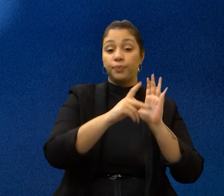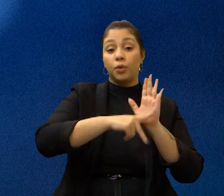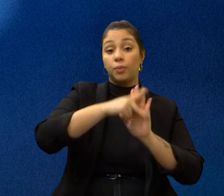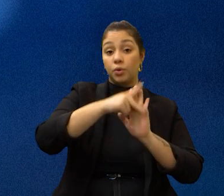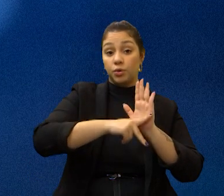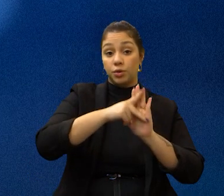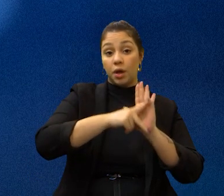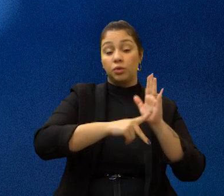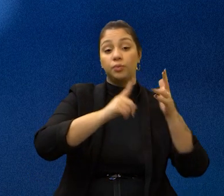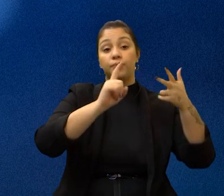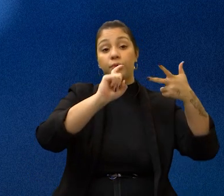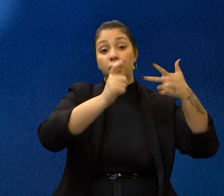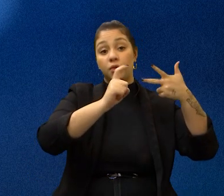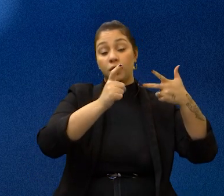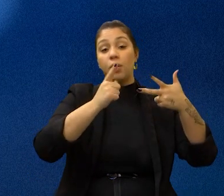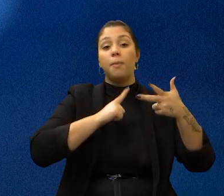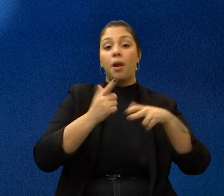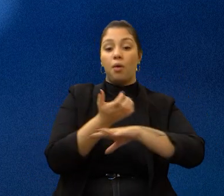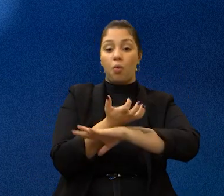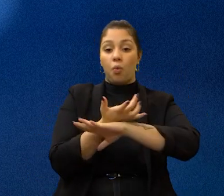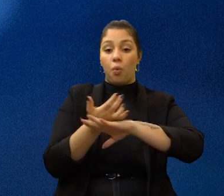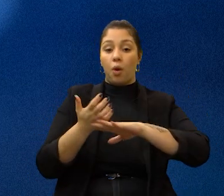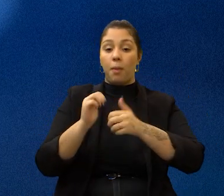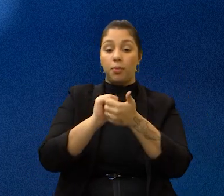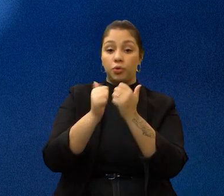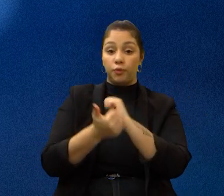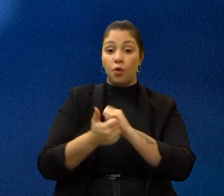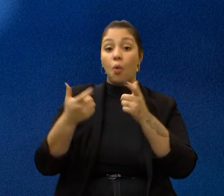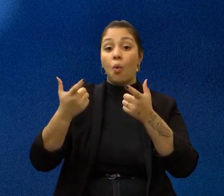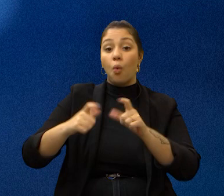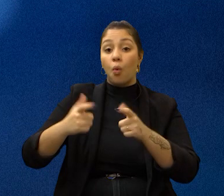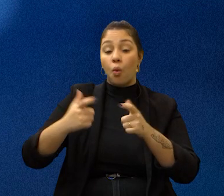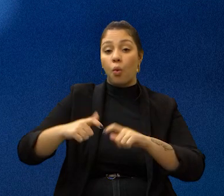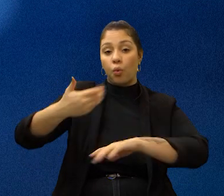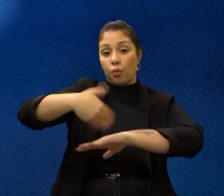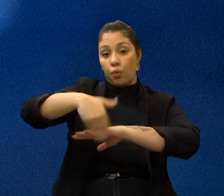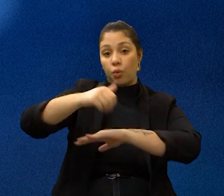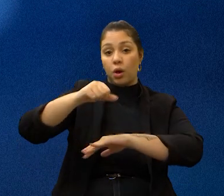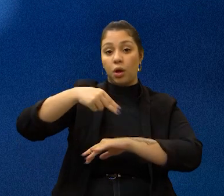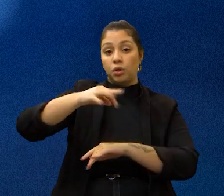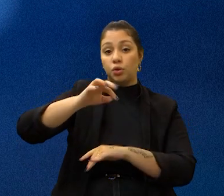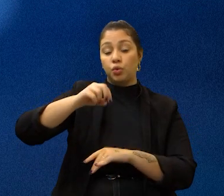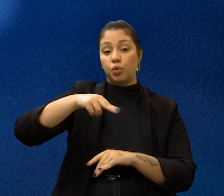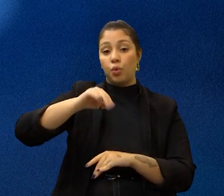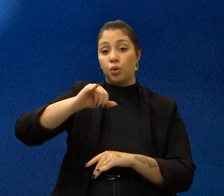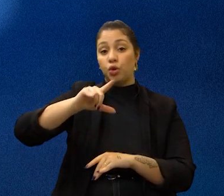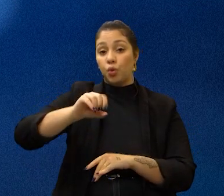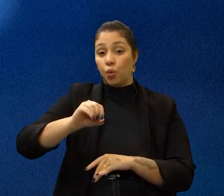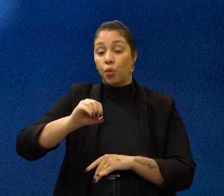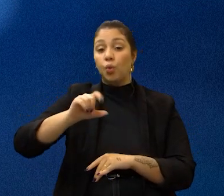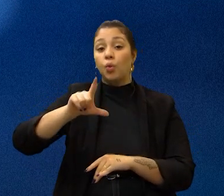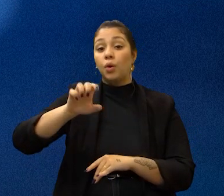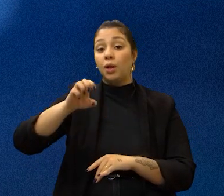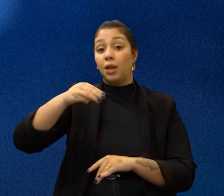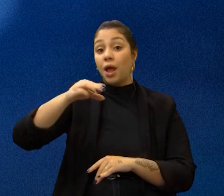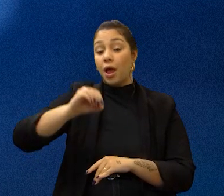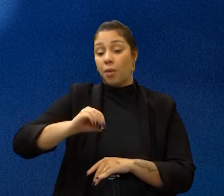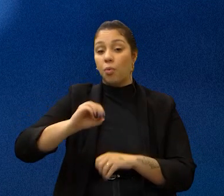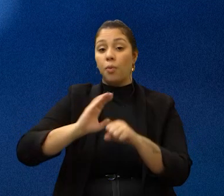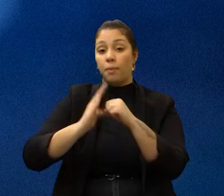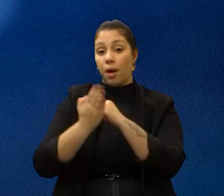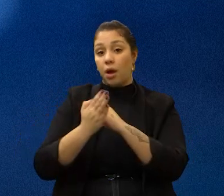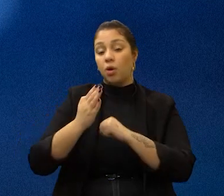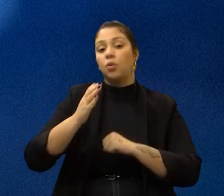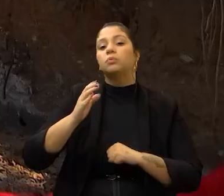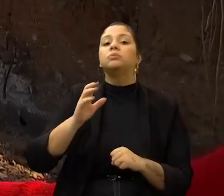o projeto executivo para o campo de futebol localizado na Rua Antônio Carlos Melo no bairro